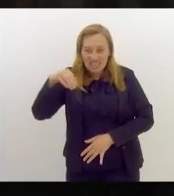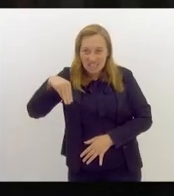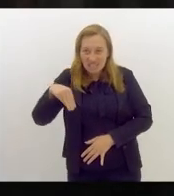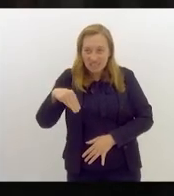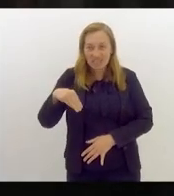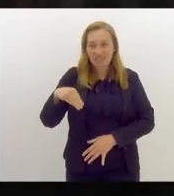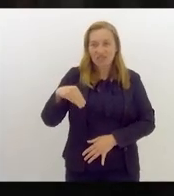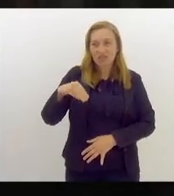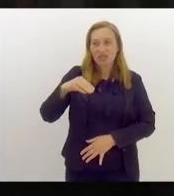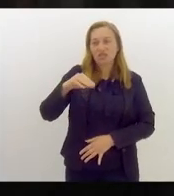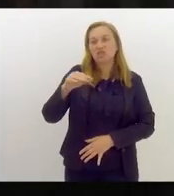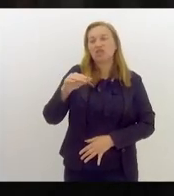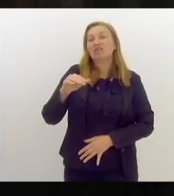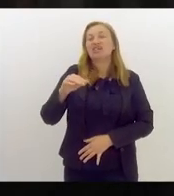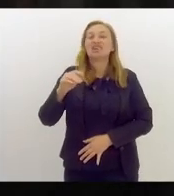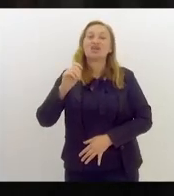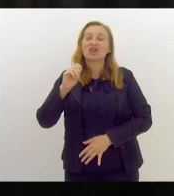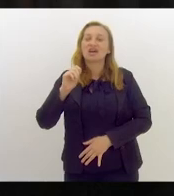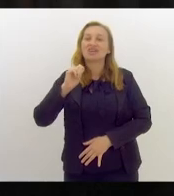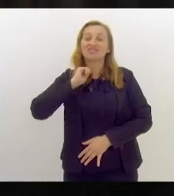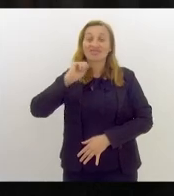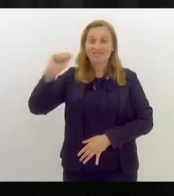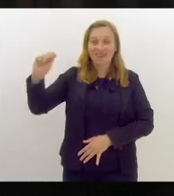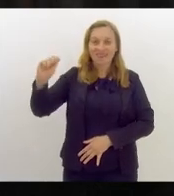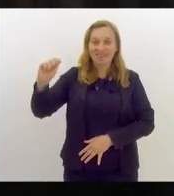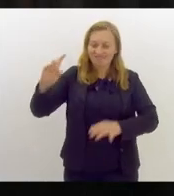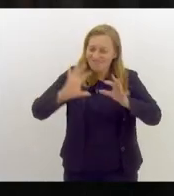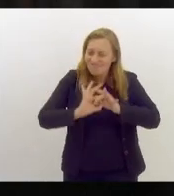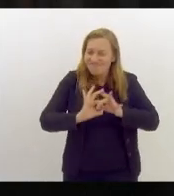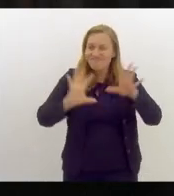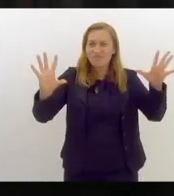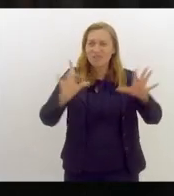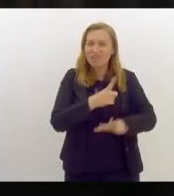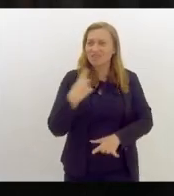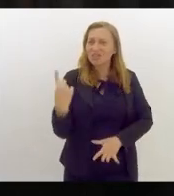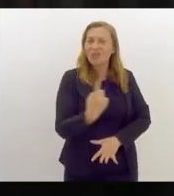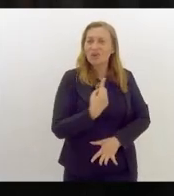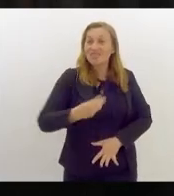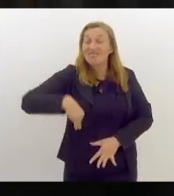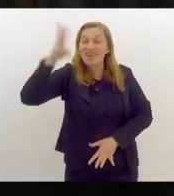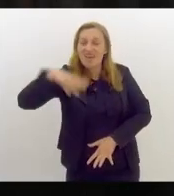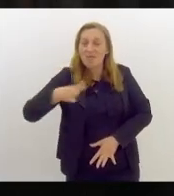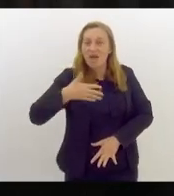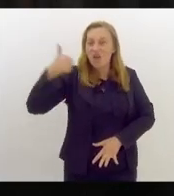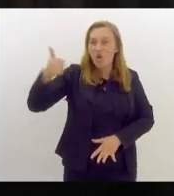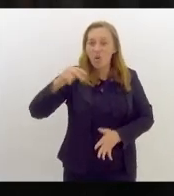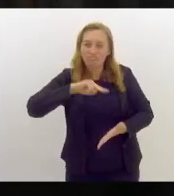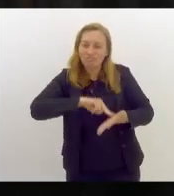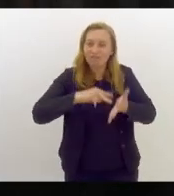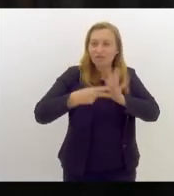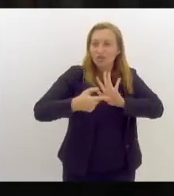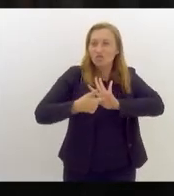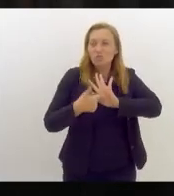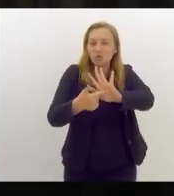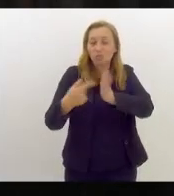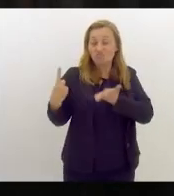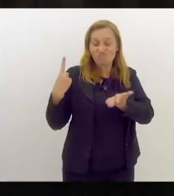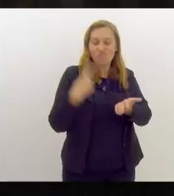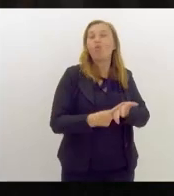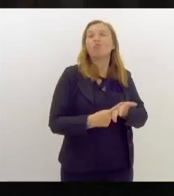Tiradentes prótonar-te da nossa Independência foi quem melhor traduziu e demonstrou o compromisso